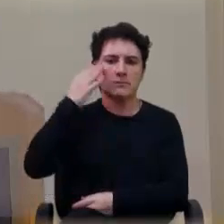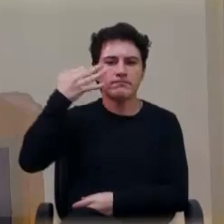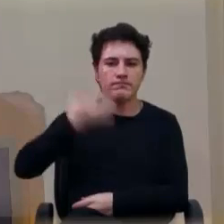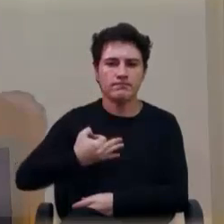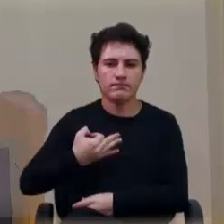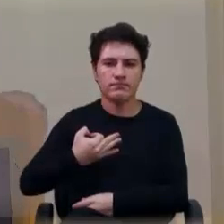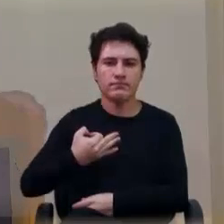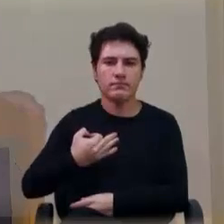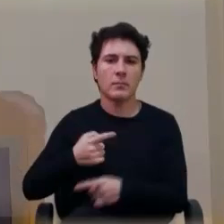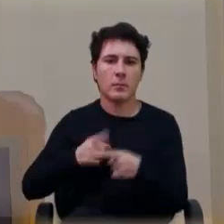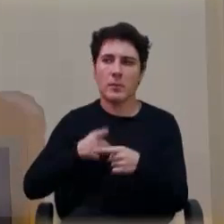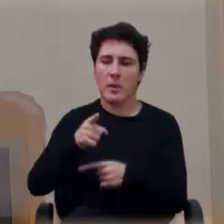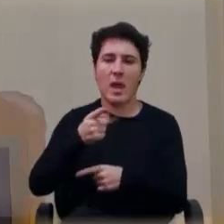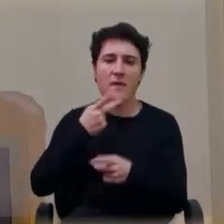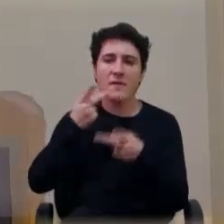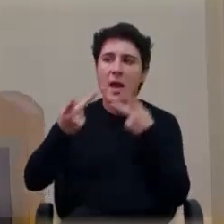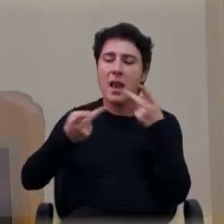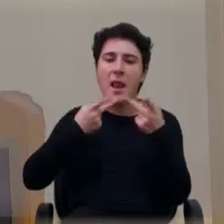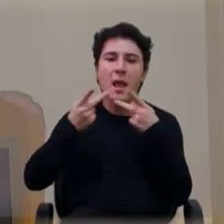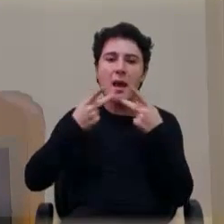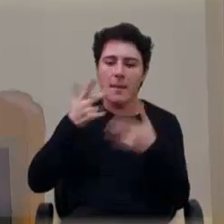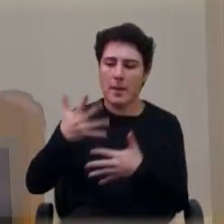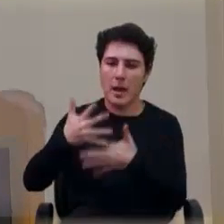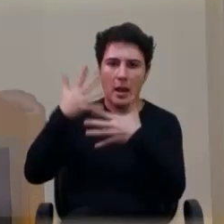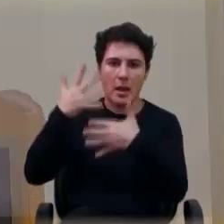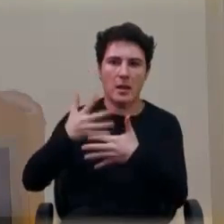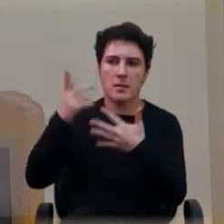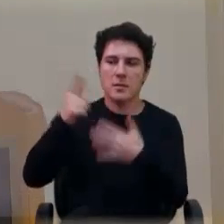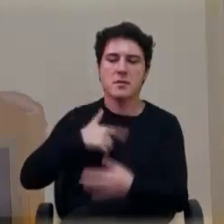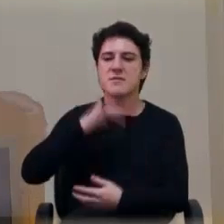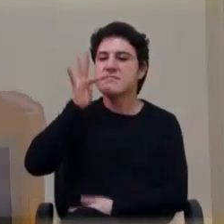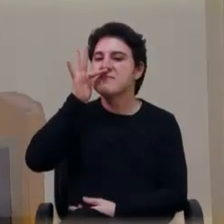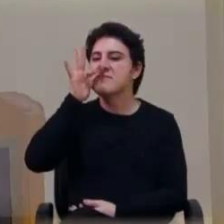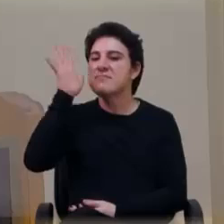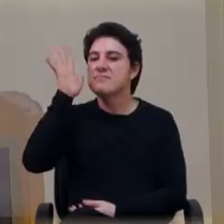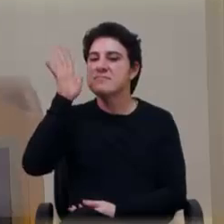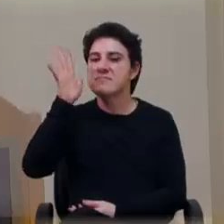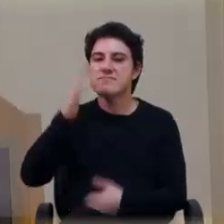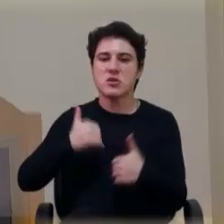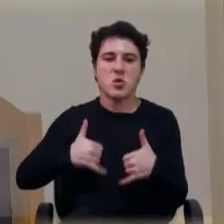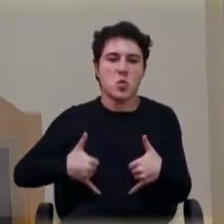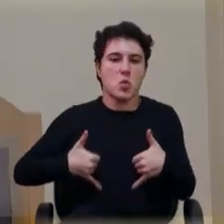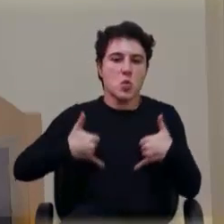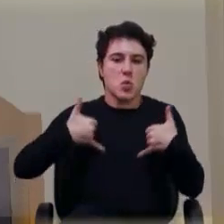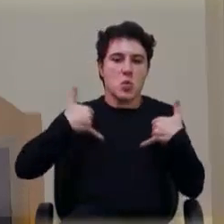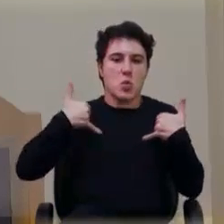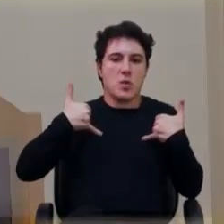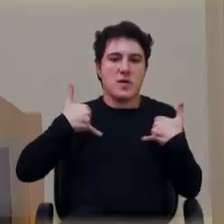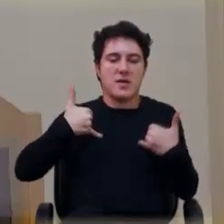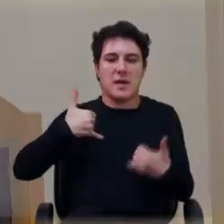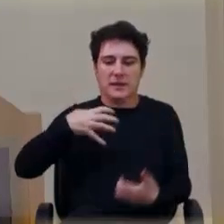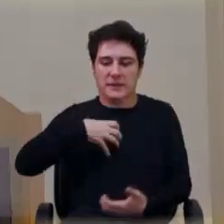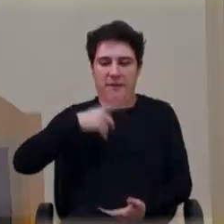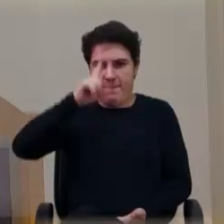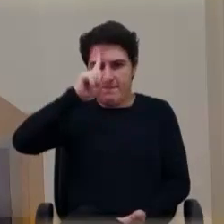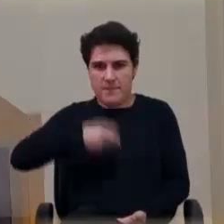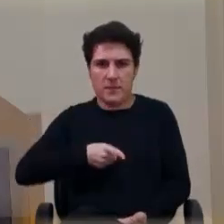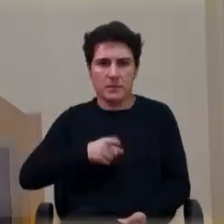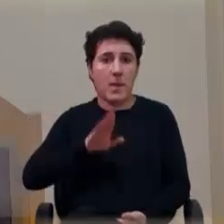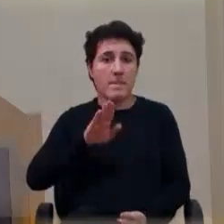que os comentários agora são arrogante soberba autoritária